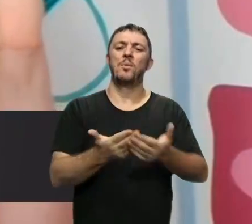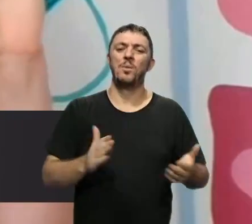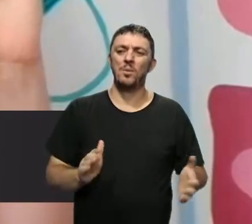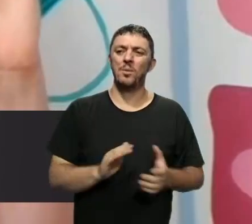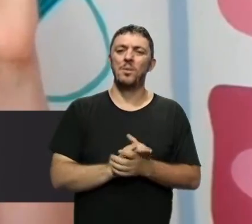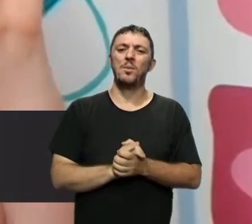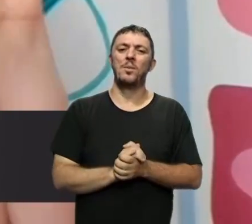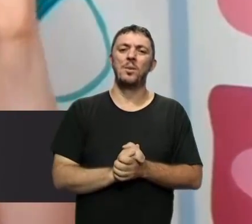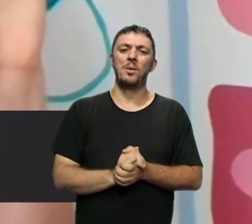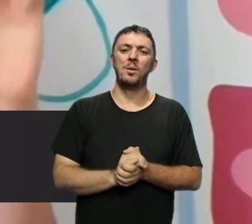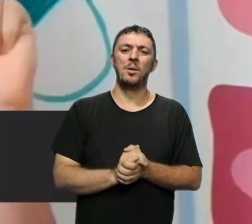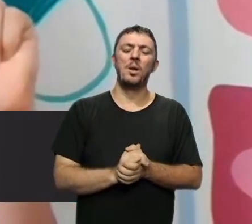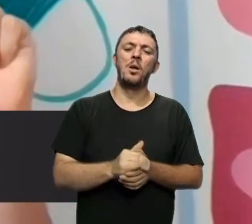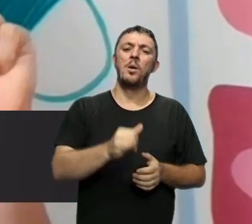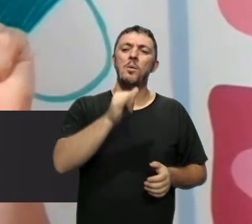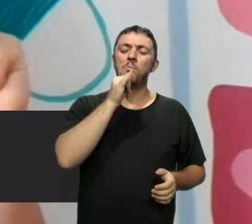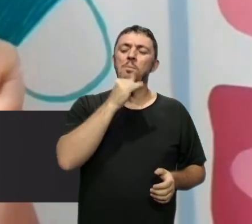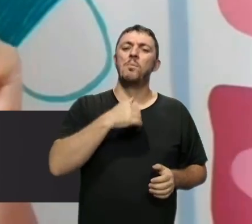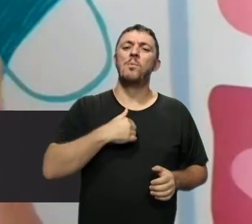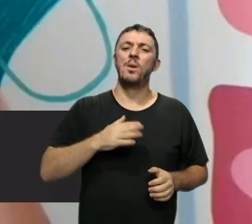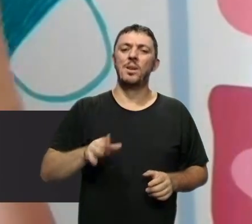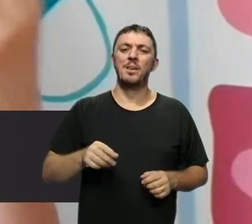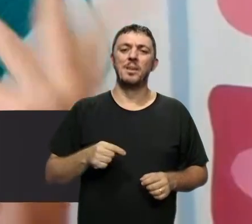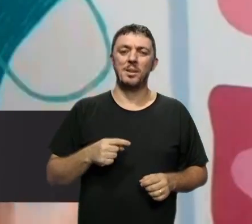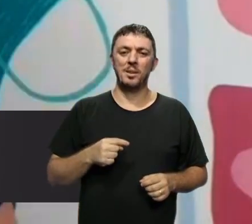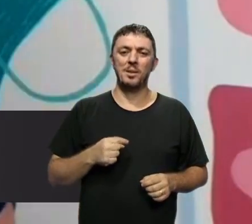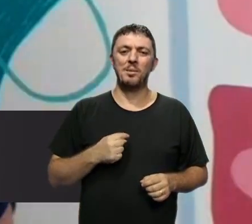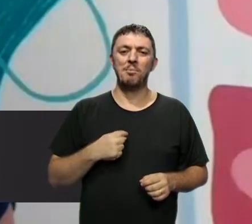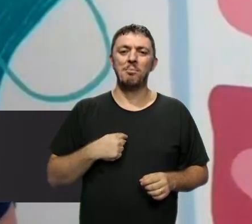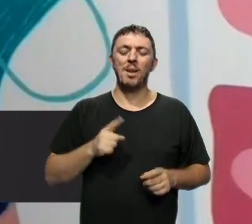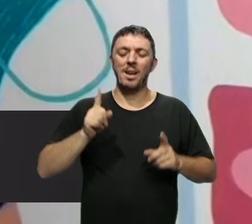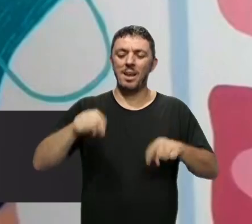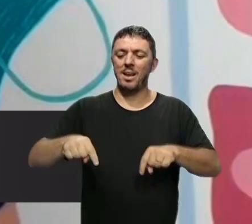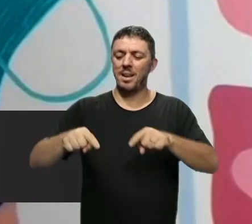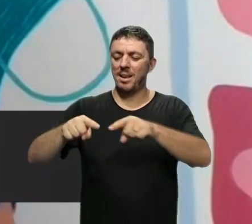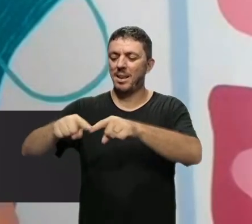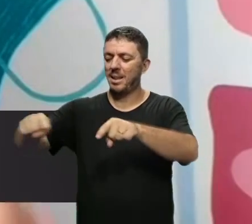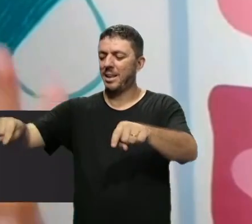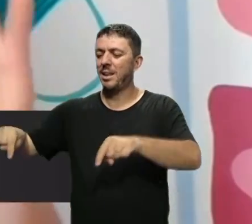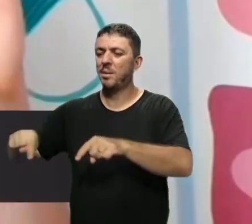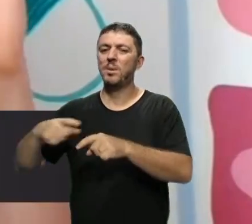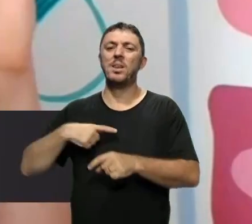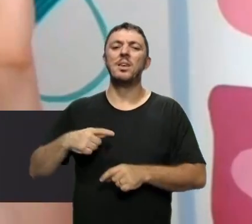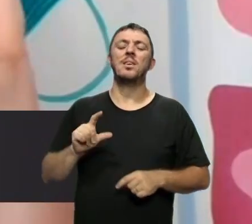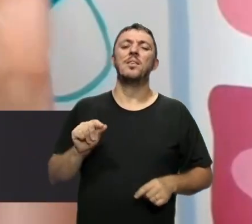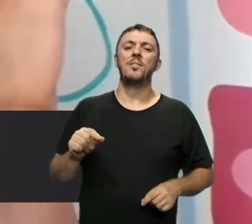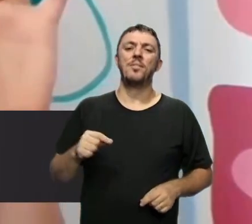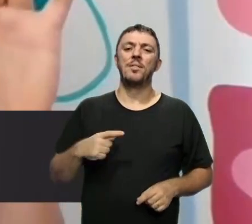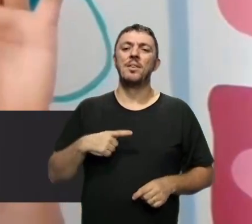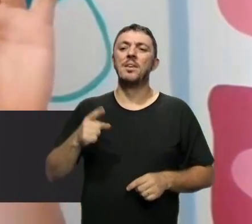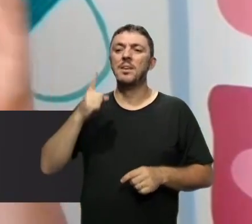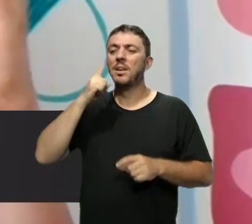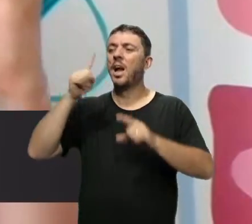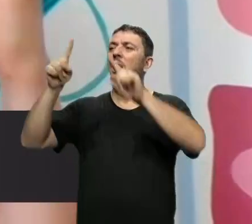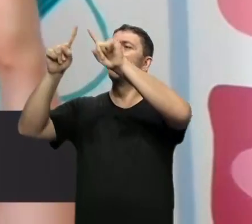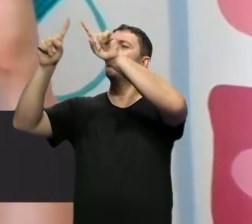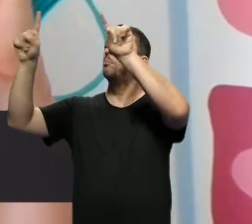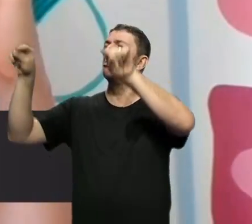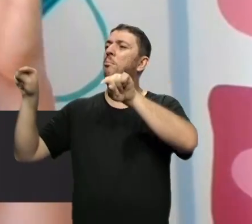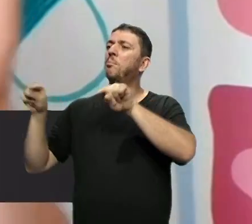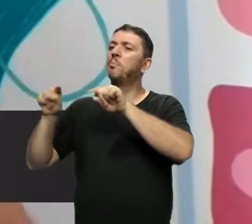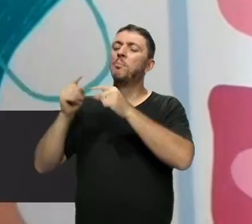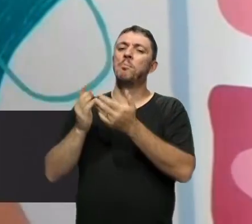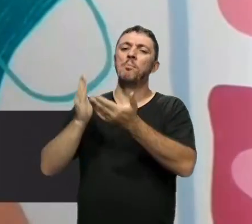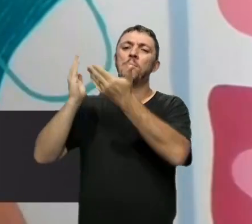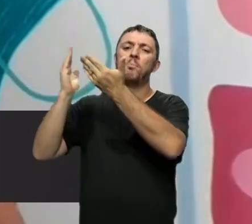lá na frente da minha sala, em algum corredor da escola, né, com as imagens. Então, ao invés de